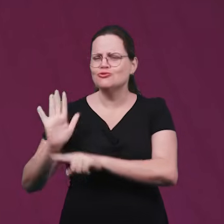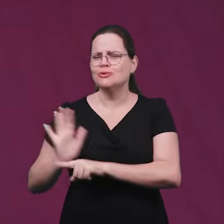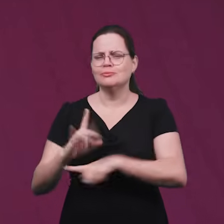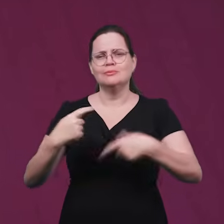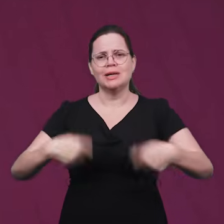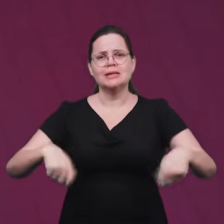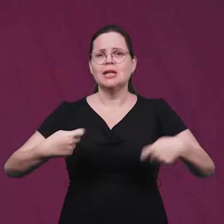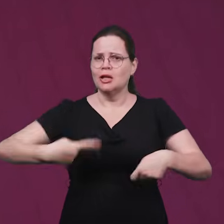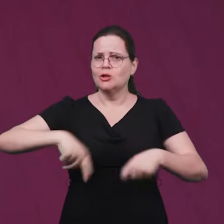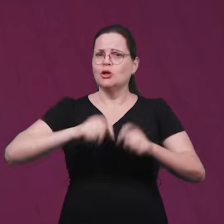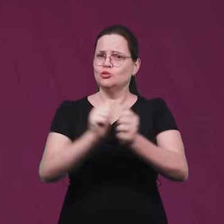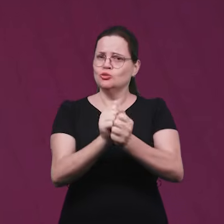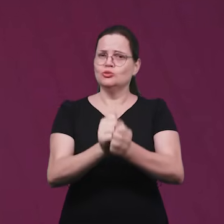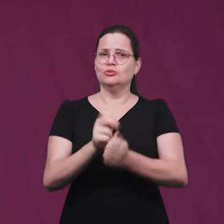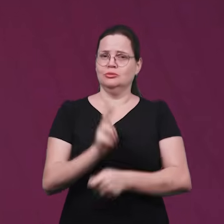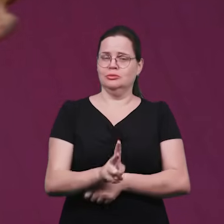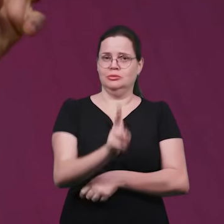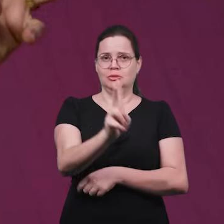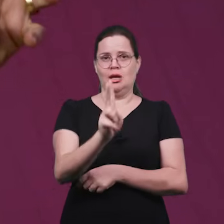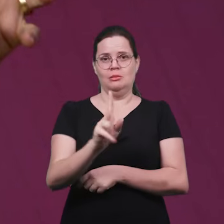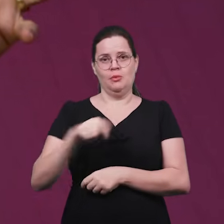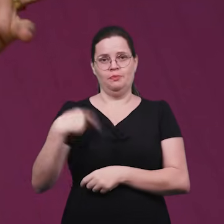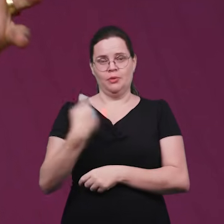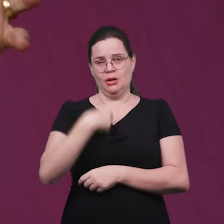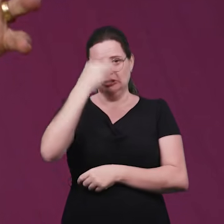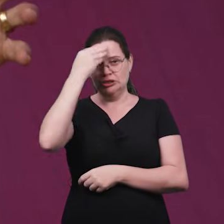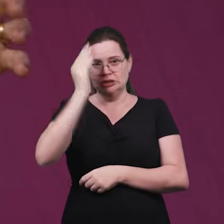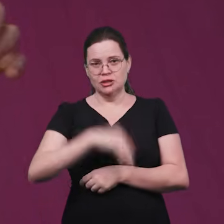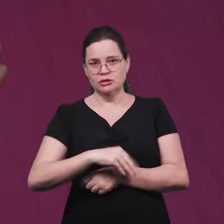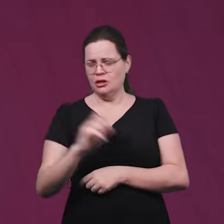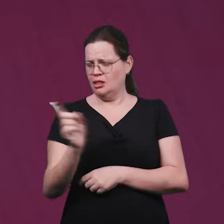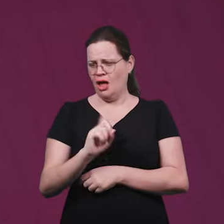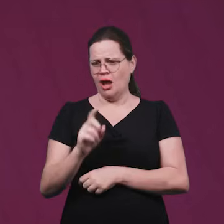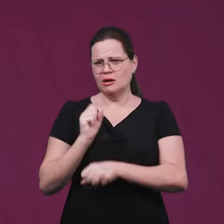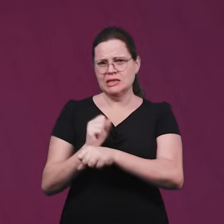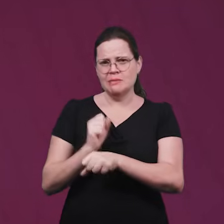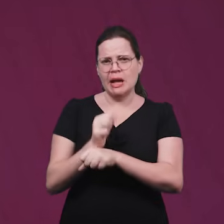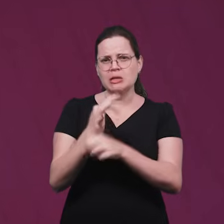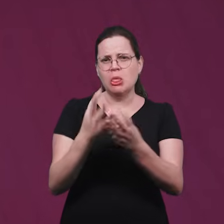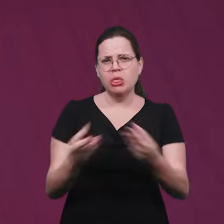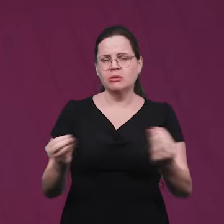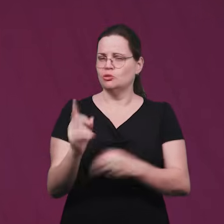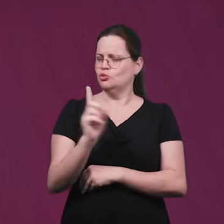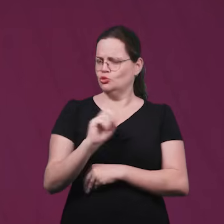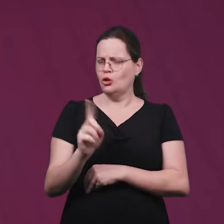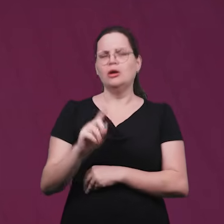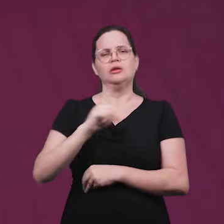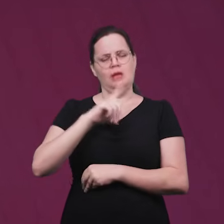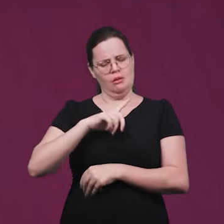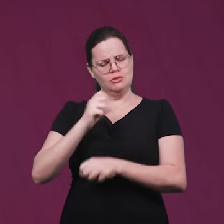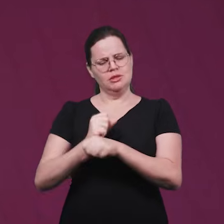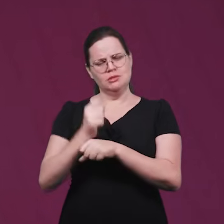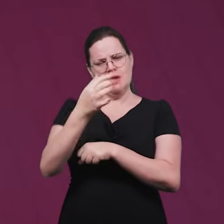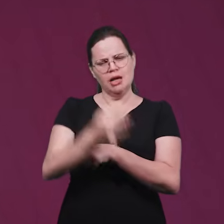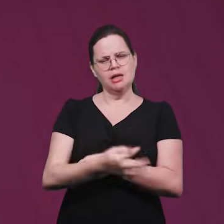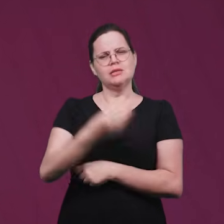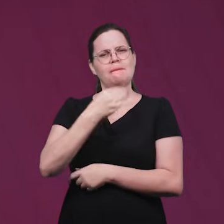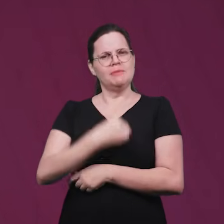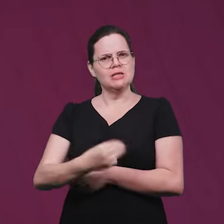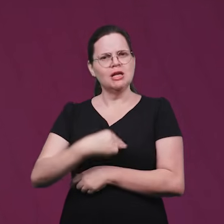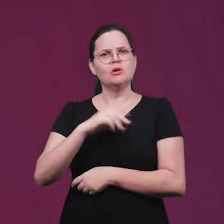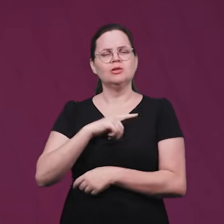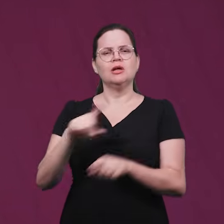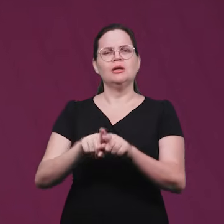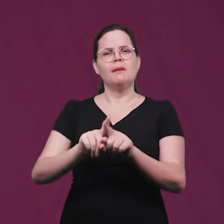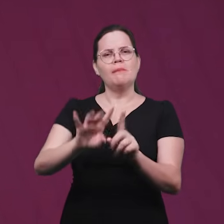que são necessárias, e não devemos jamais deixar de ter esperança na misericórdia, no